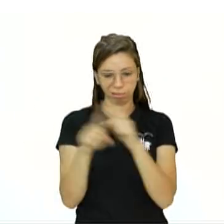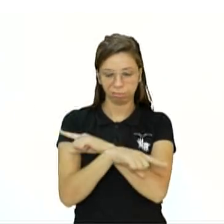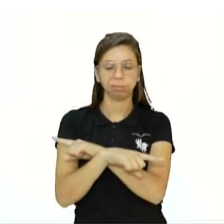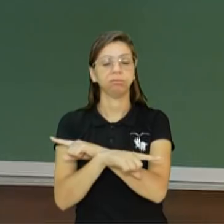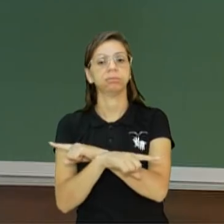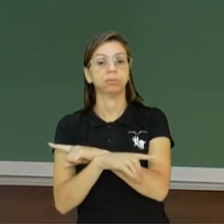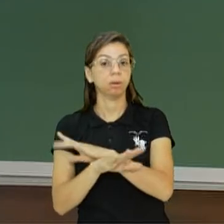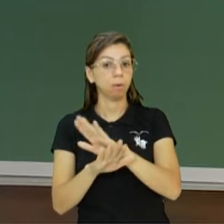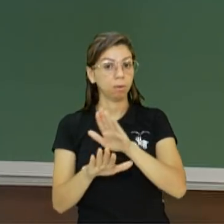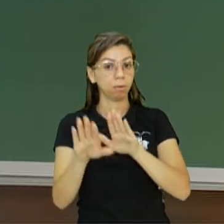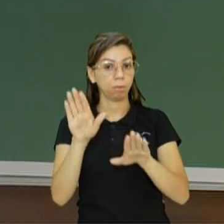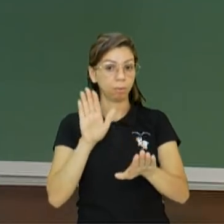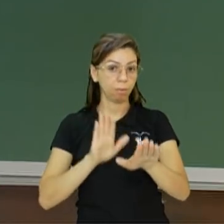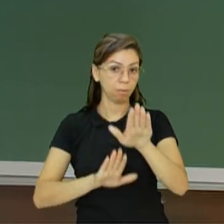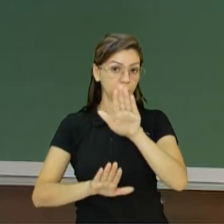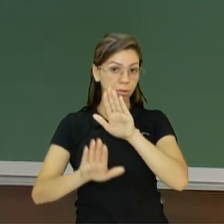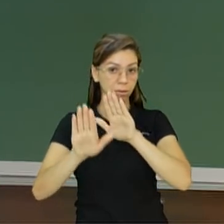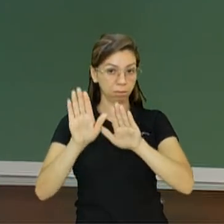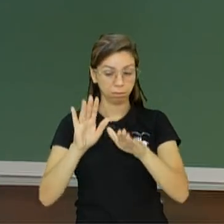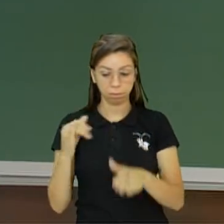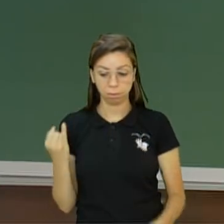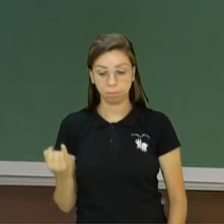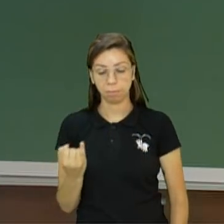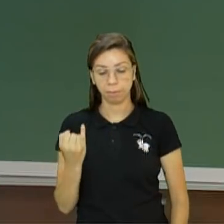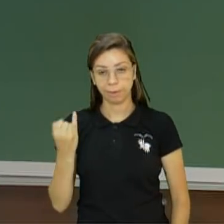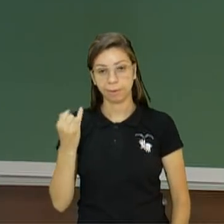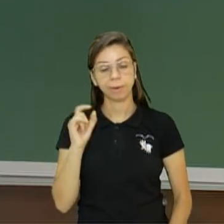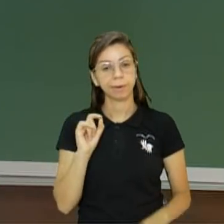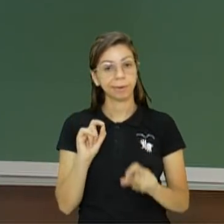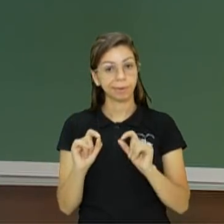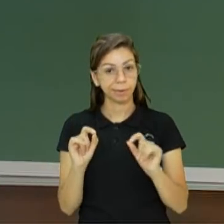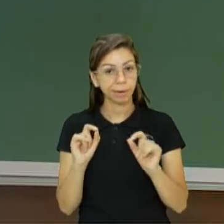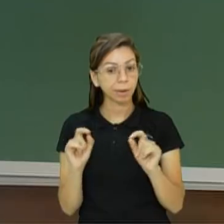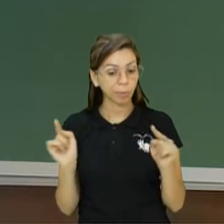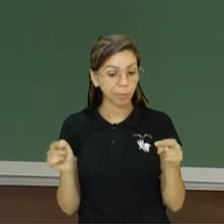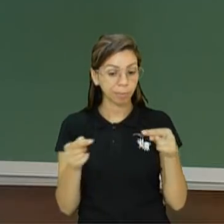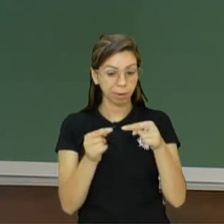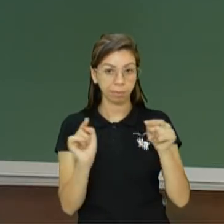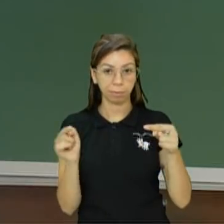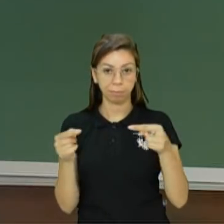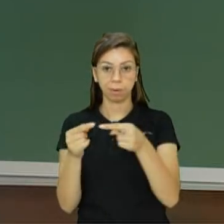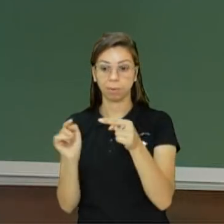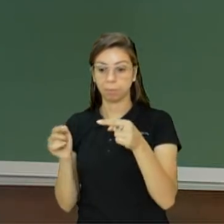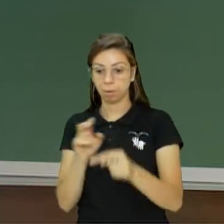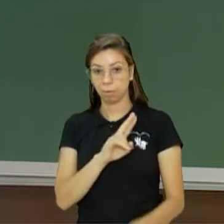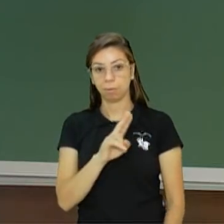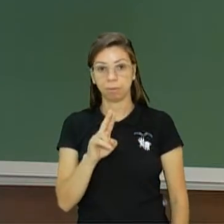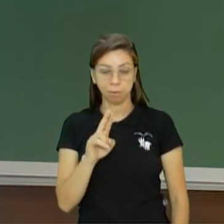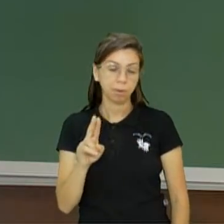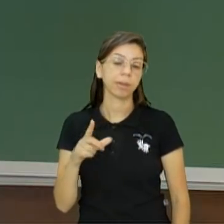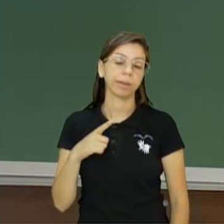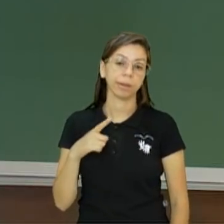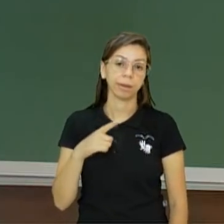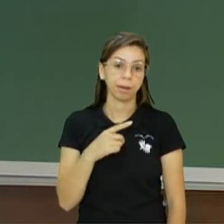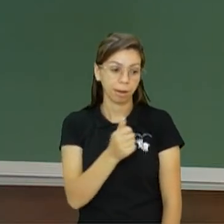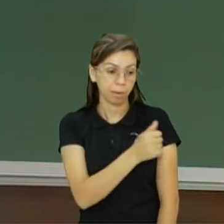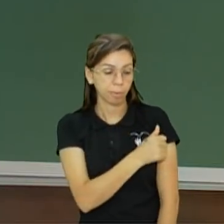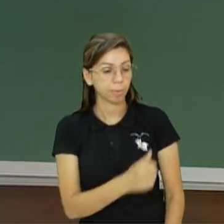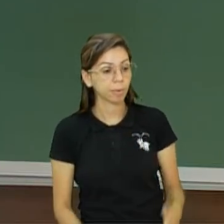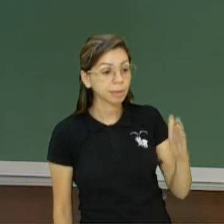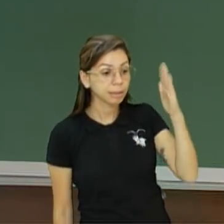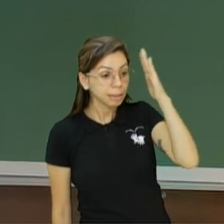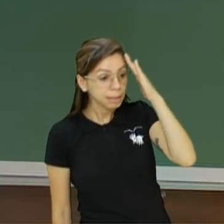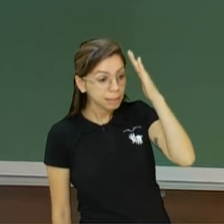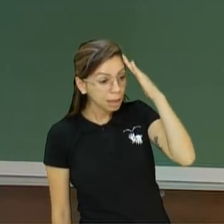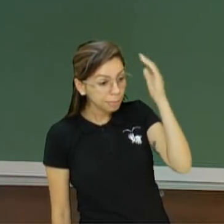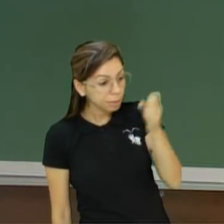tudo. Cuidado, é muito importante saber quem é quem. Muitos alunos sabem fazer as contagens, mas na